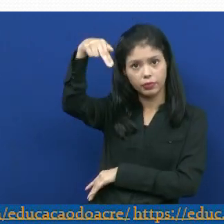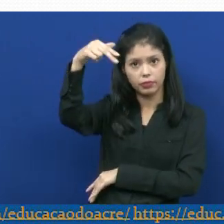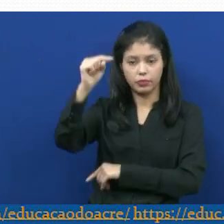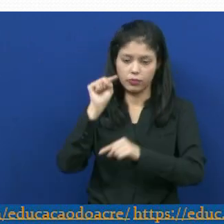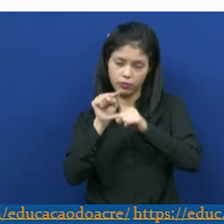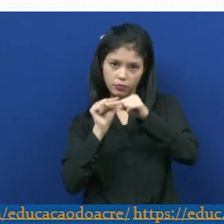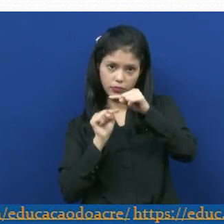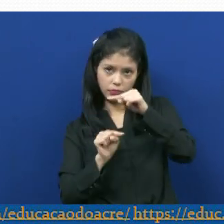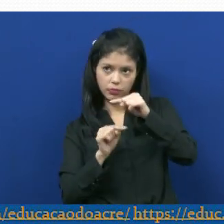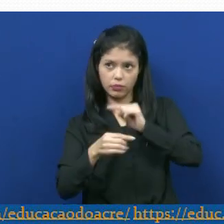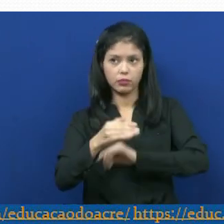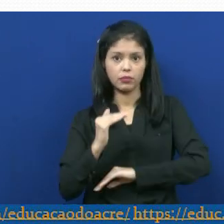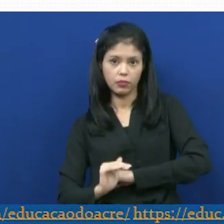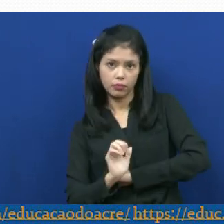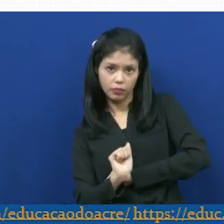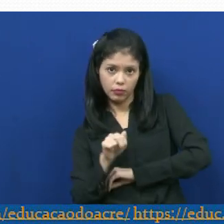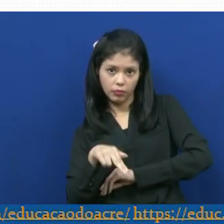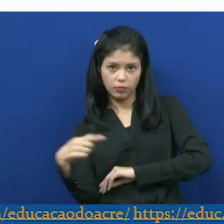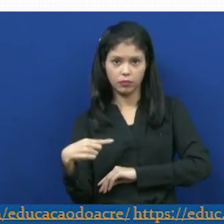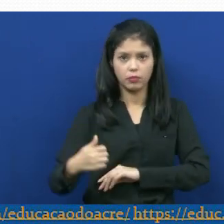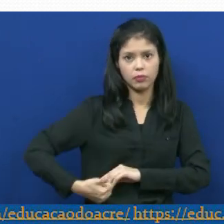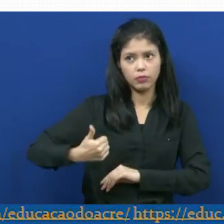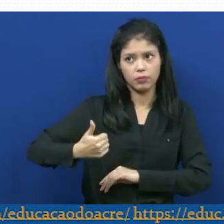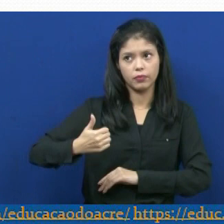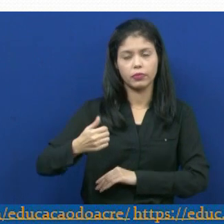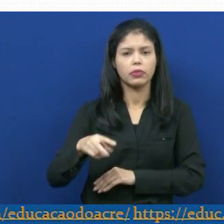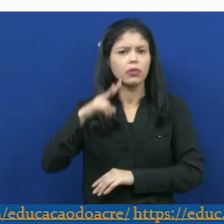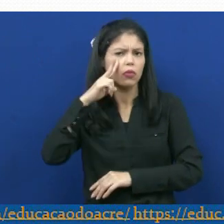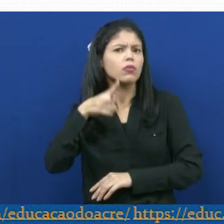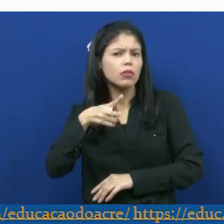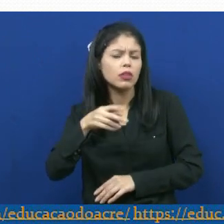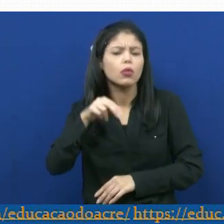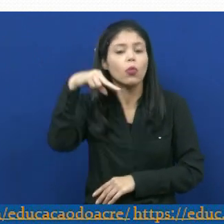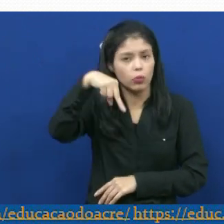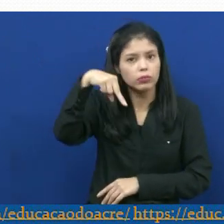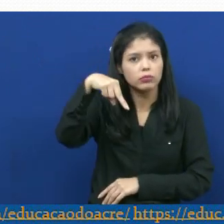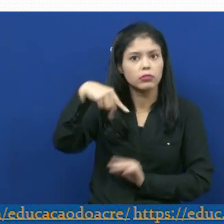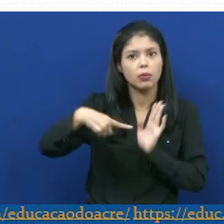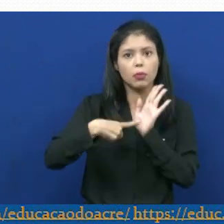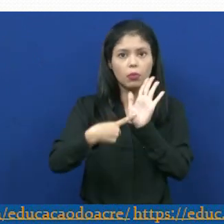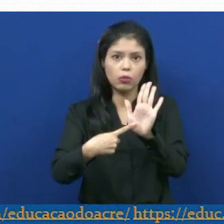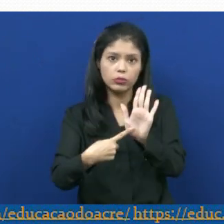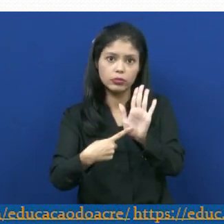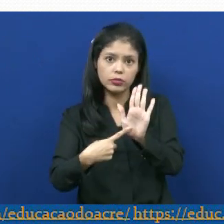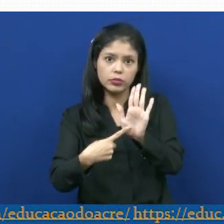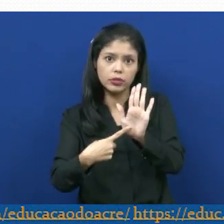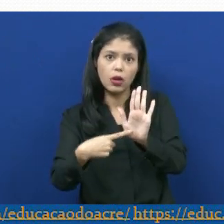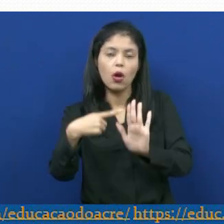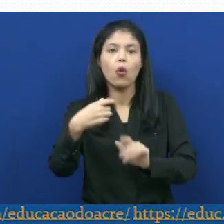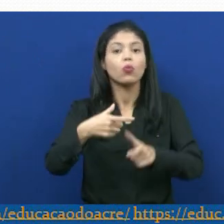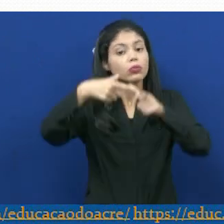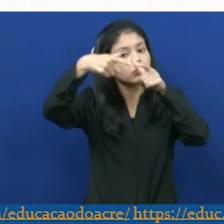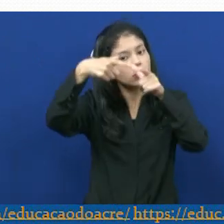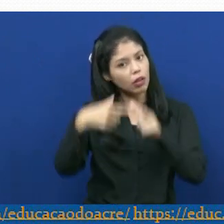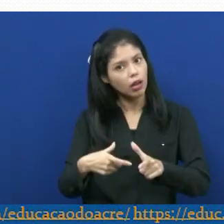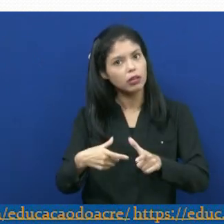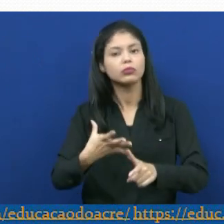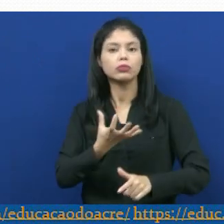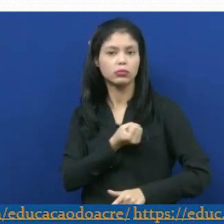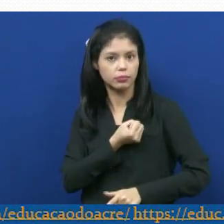por AN menos 1. Esse N que você vê na fórmula, ele representa a posição do termo